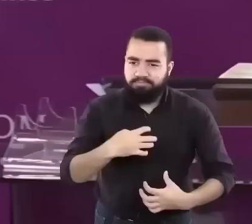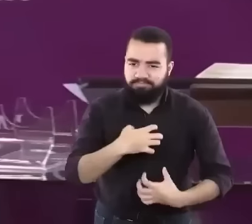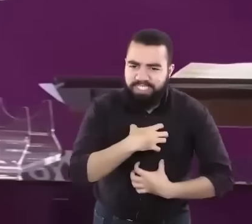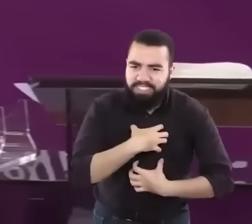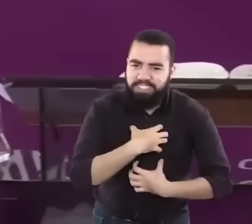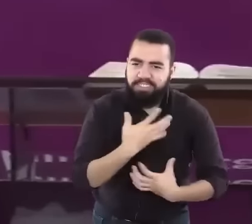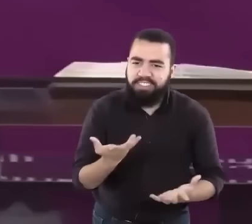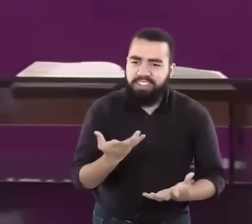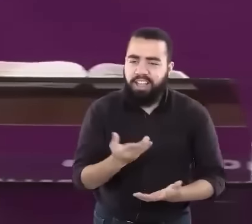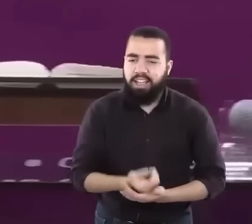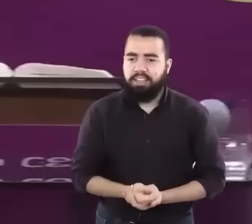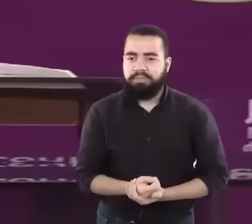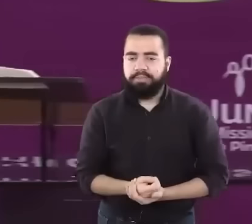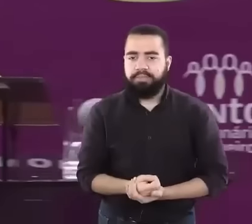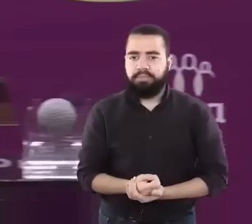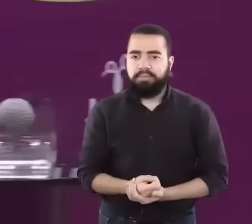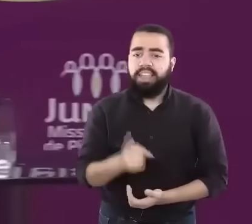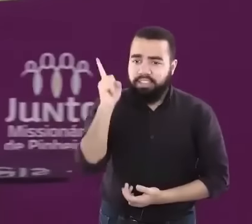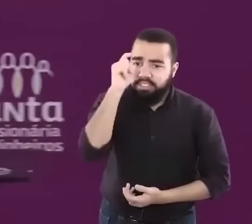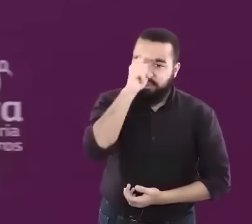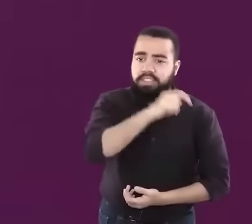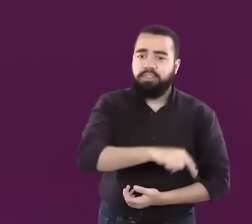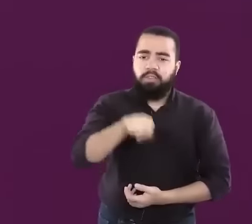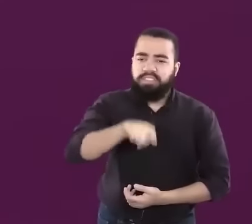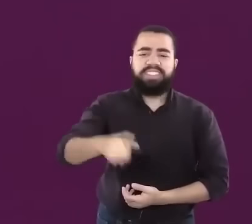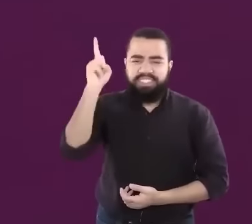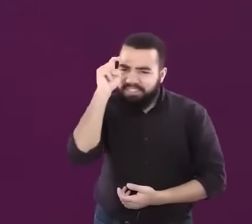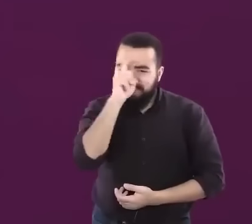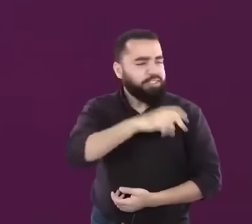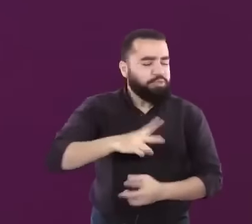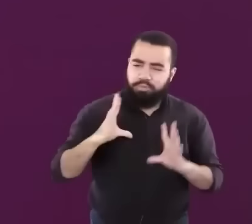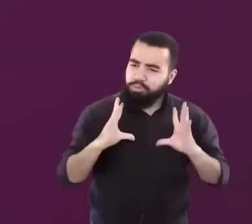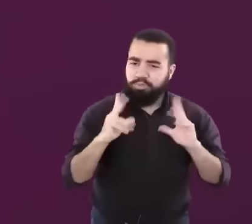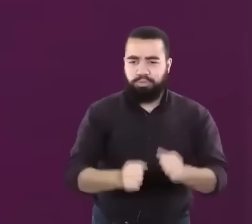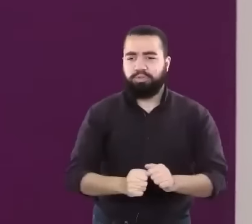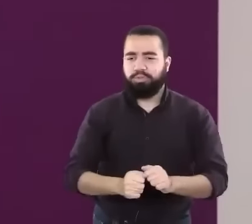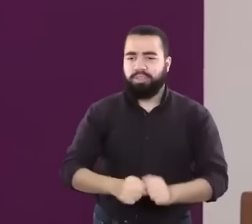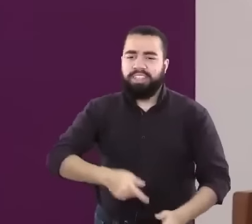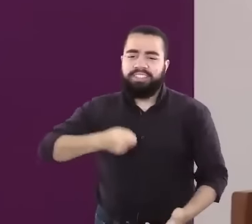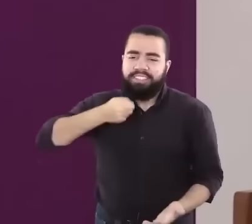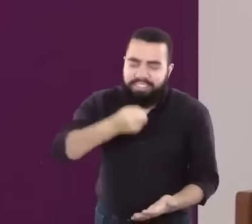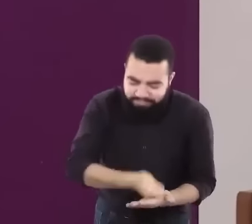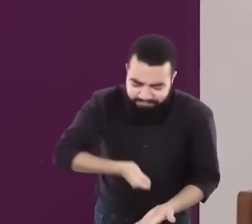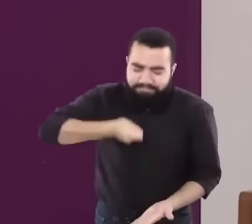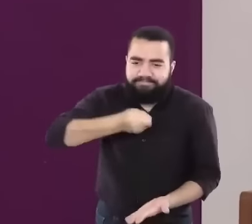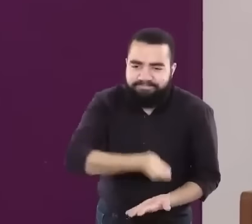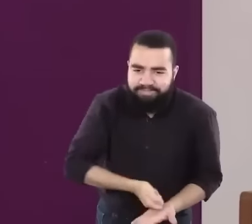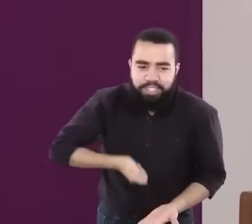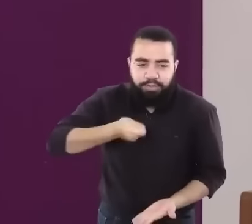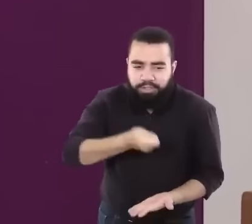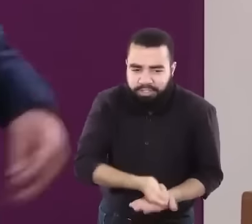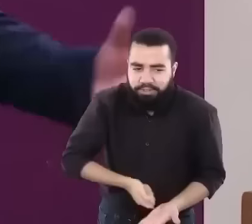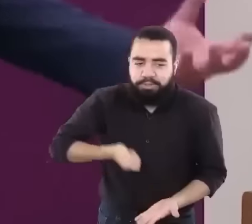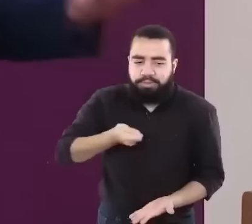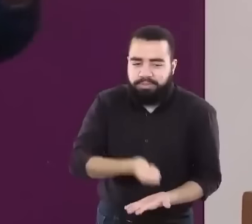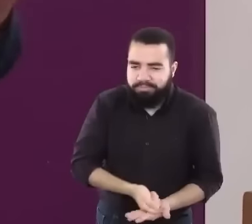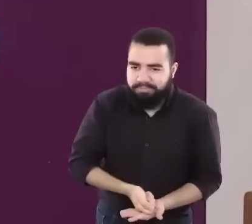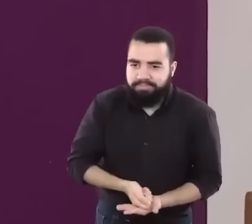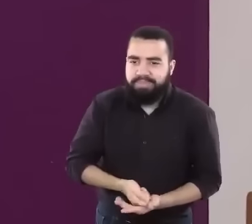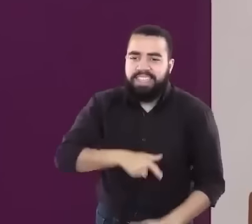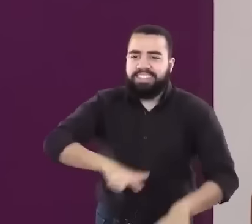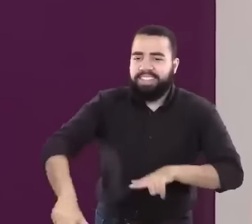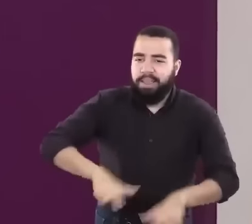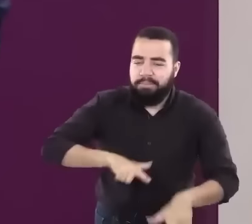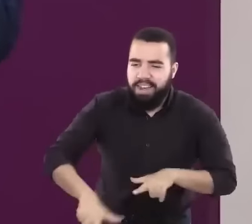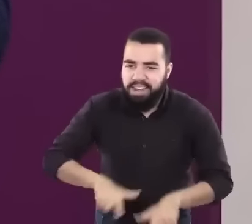não para você difícil para nós né tem que ganhar do trabalho